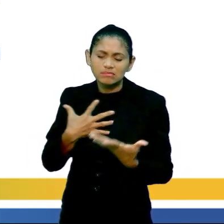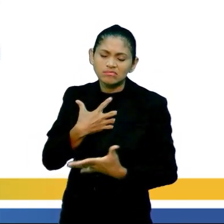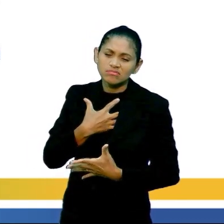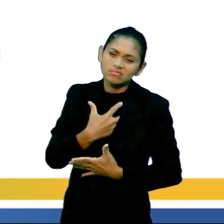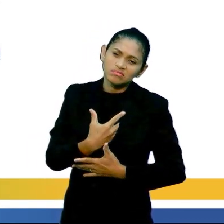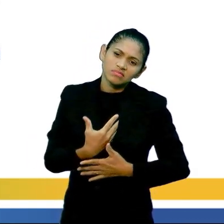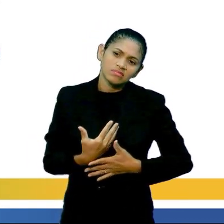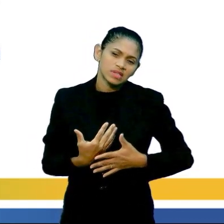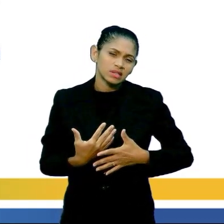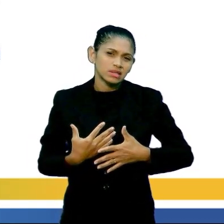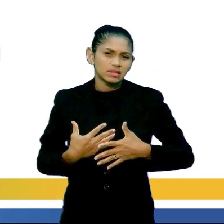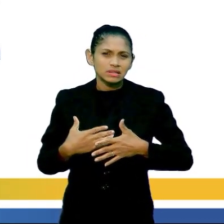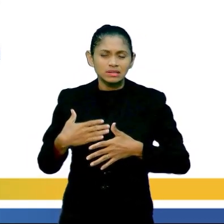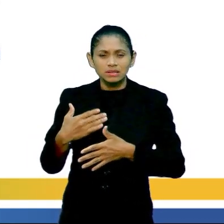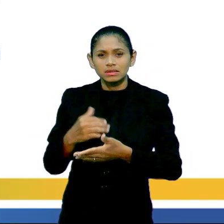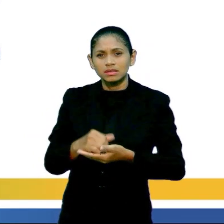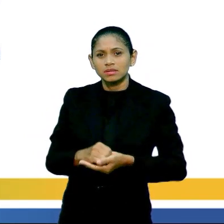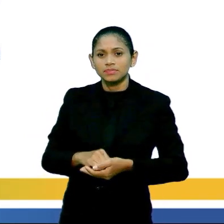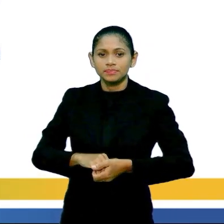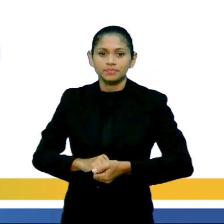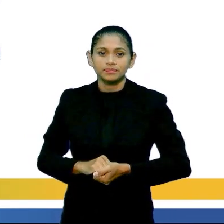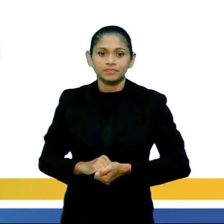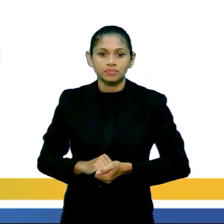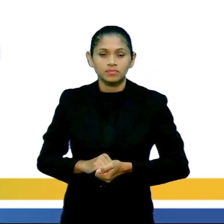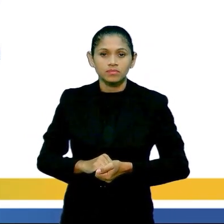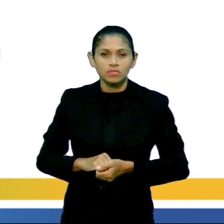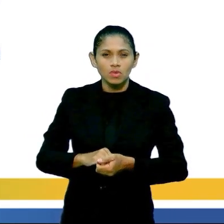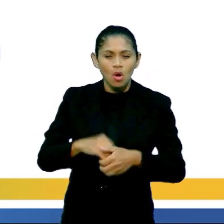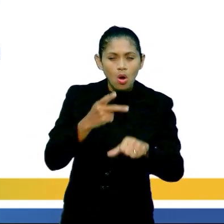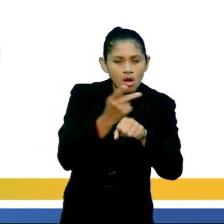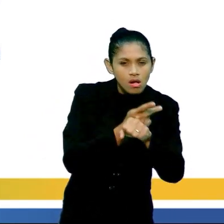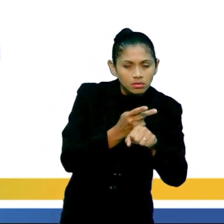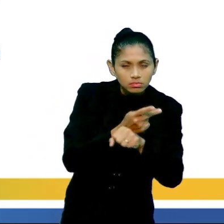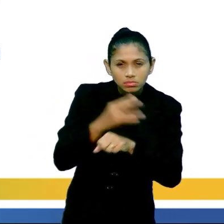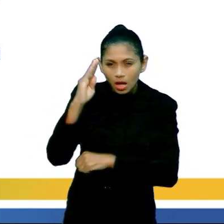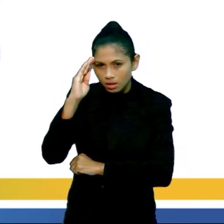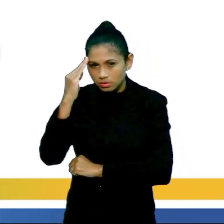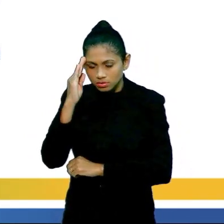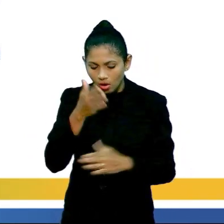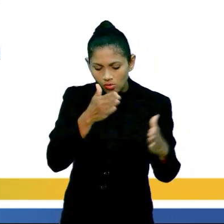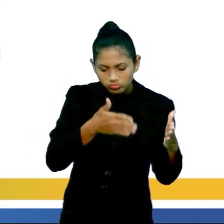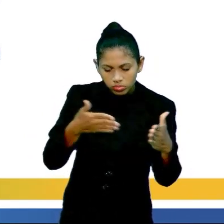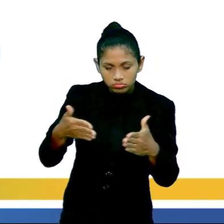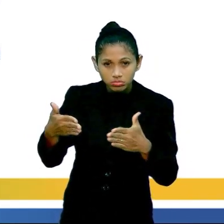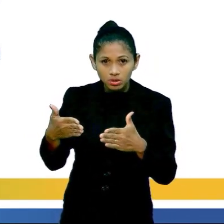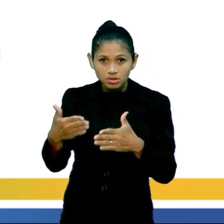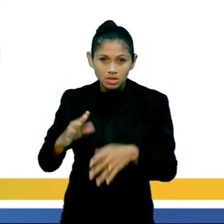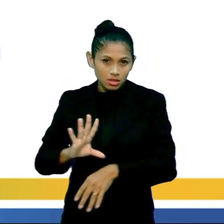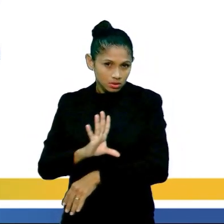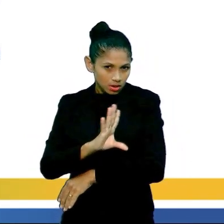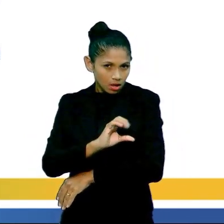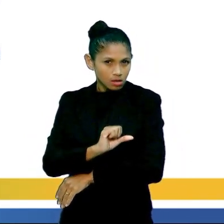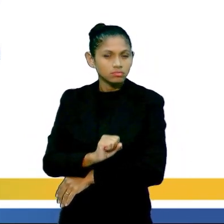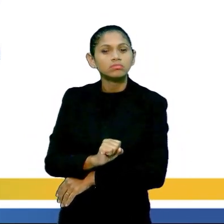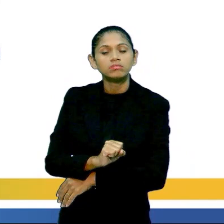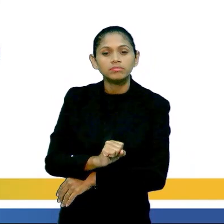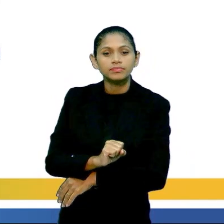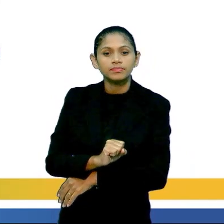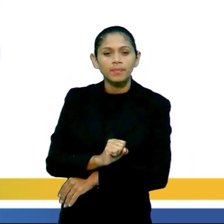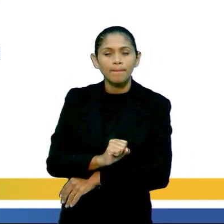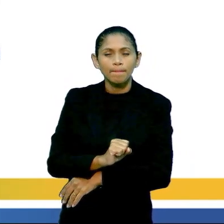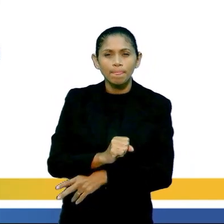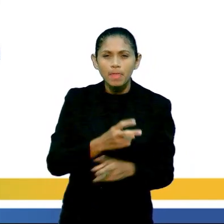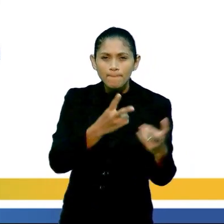lamento. Busca entender um processo racionalmente amoroso. Percebe-se um sentimento cruel e